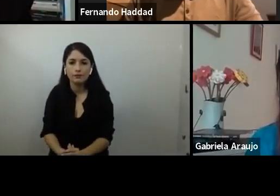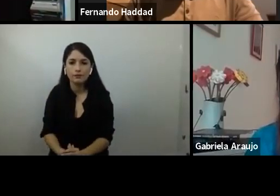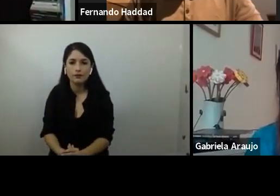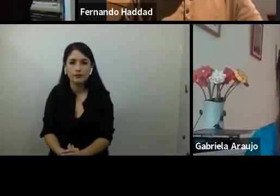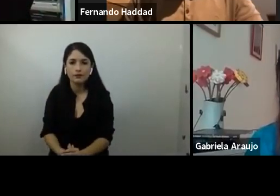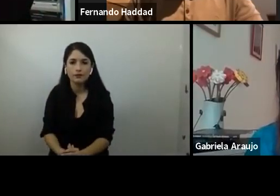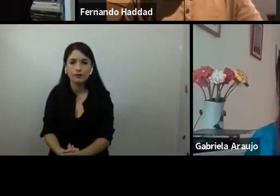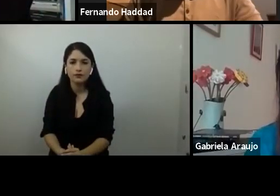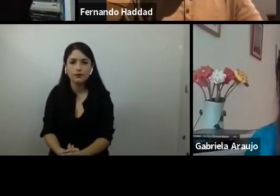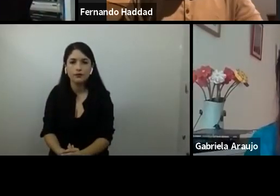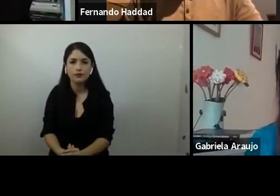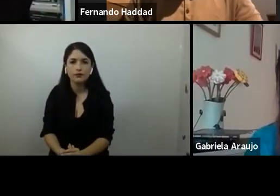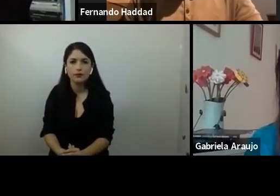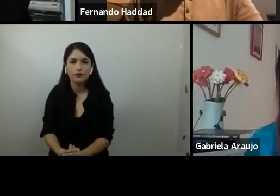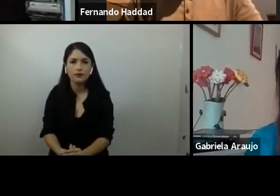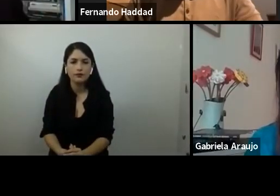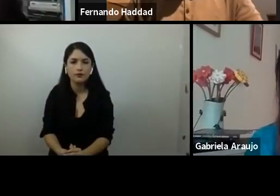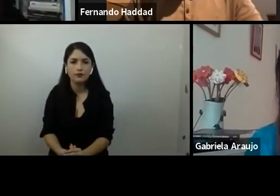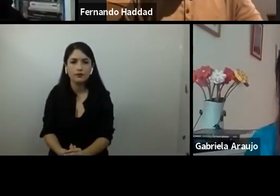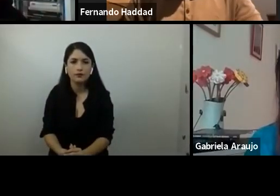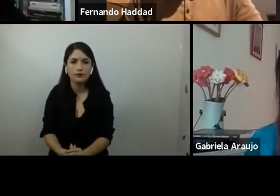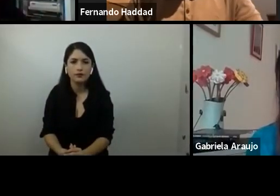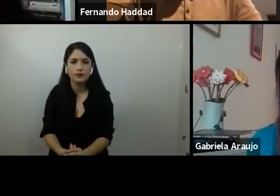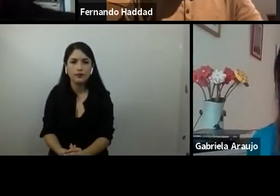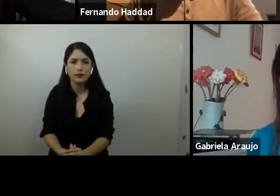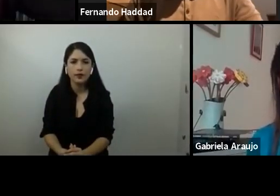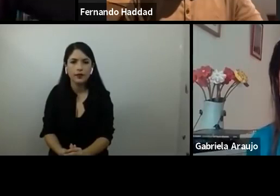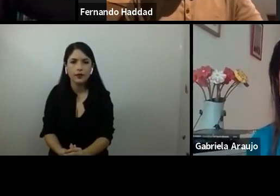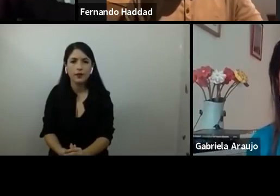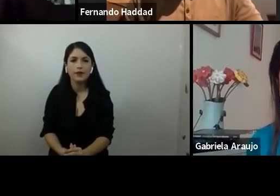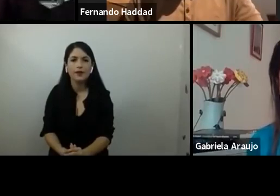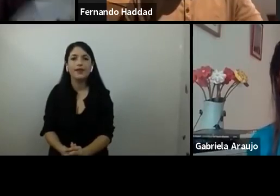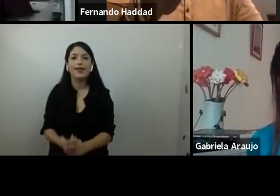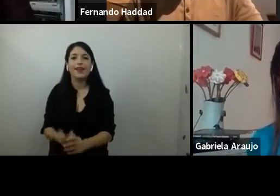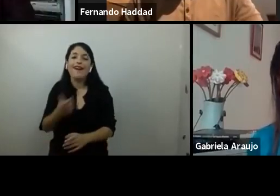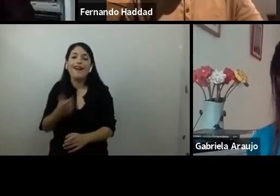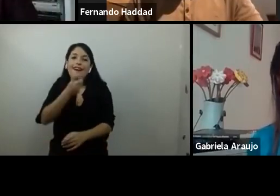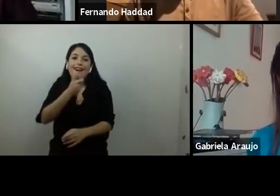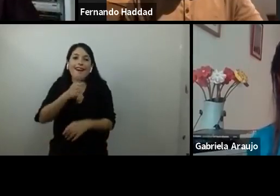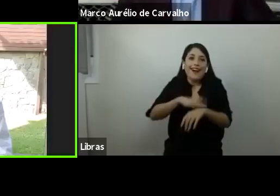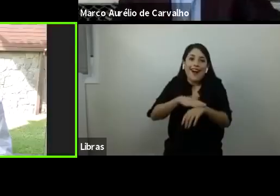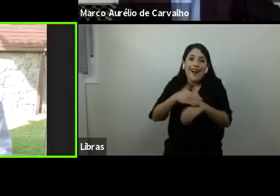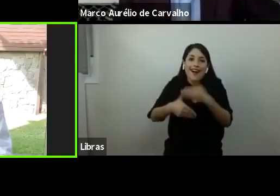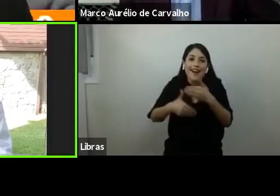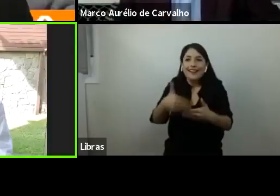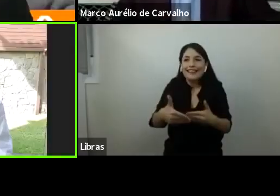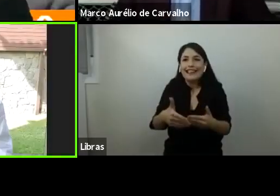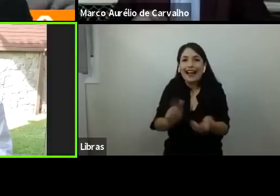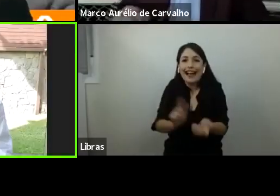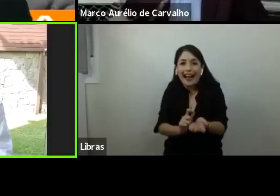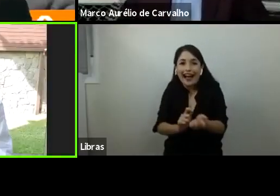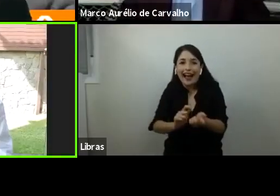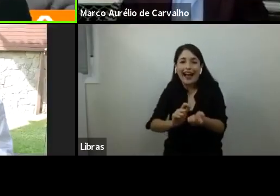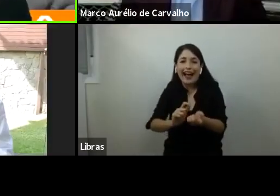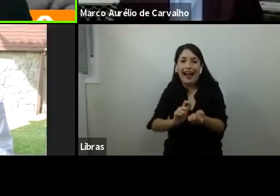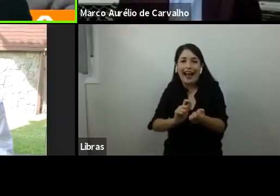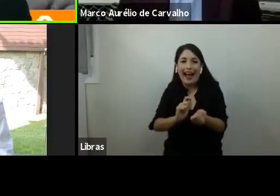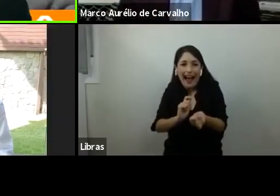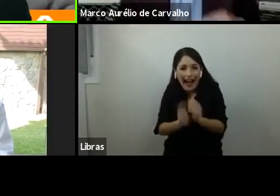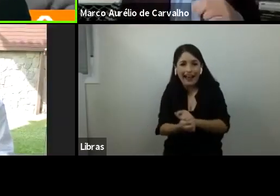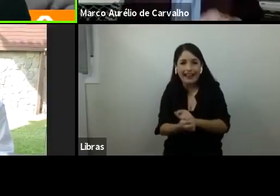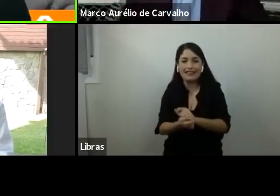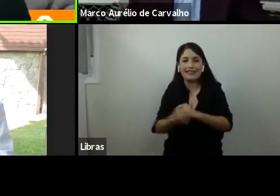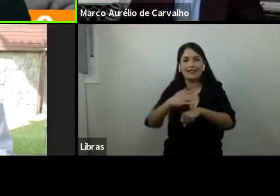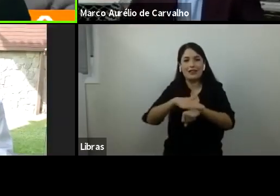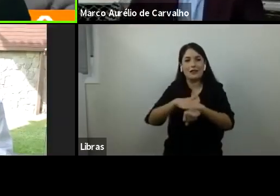Felipe, está sem o microfone. Ainda estou em processo de adaptação à nova cultura dos debates aqui. Então,